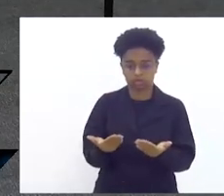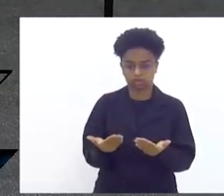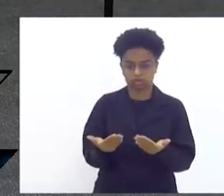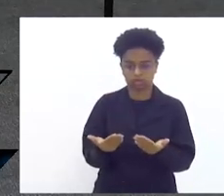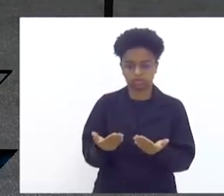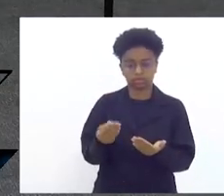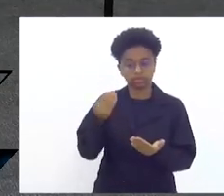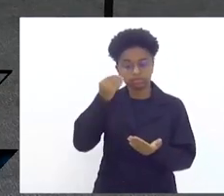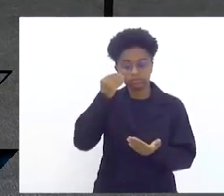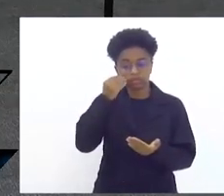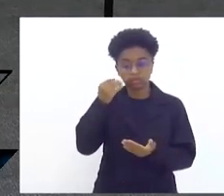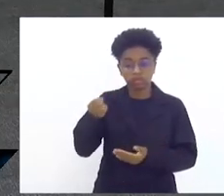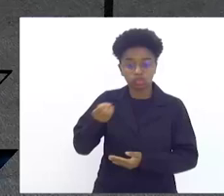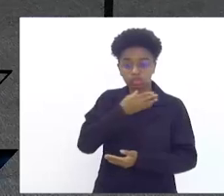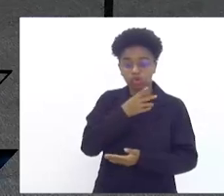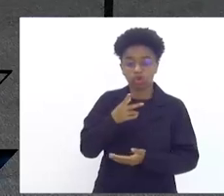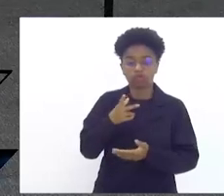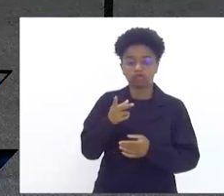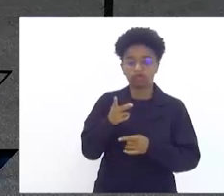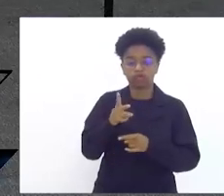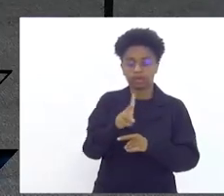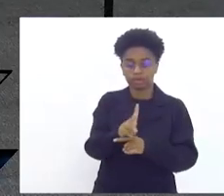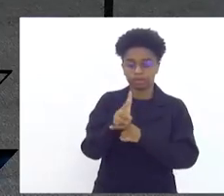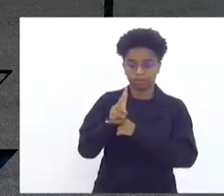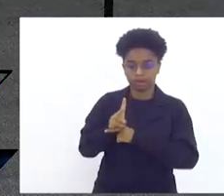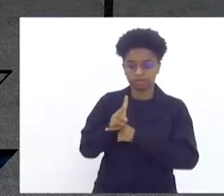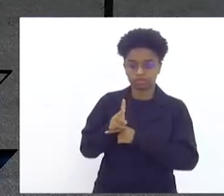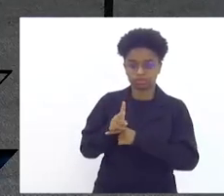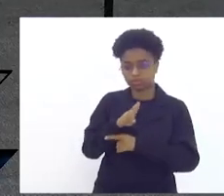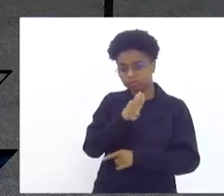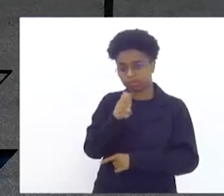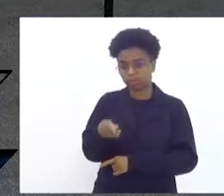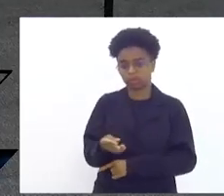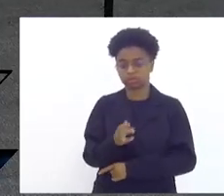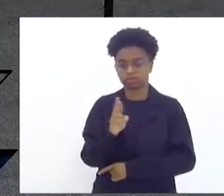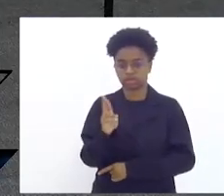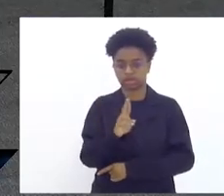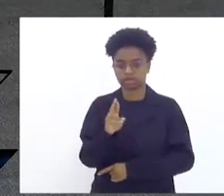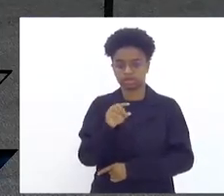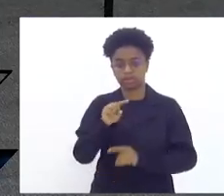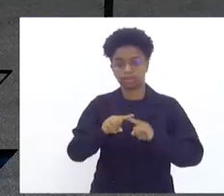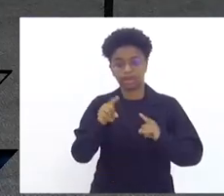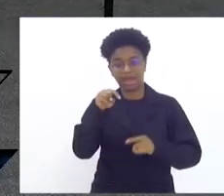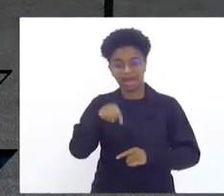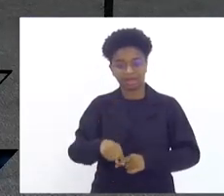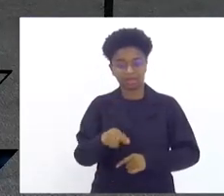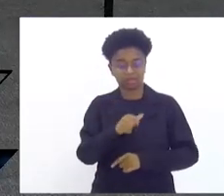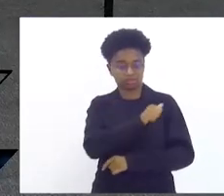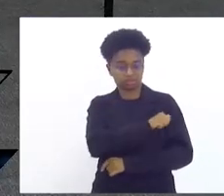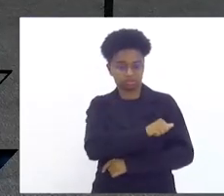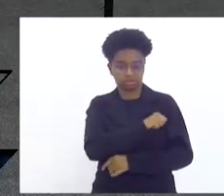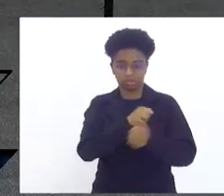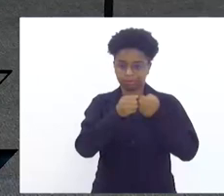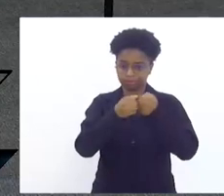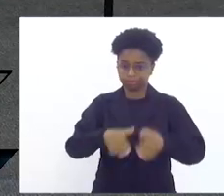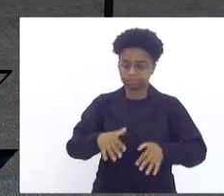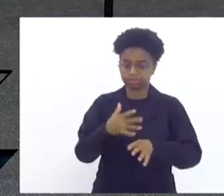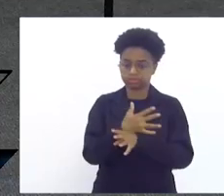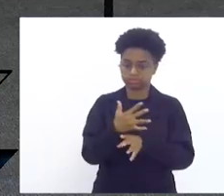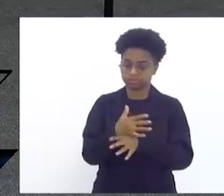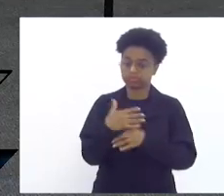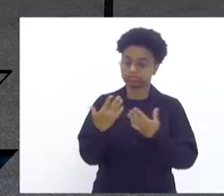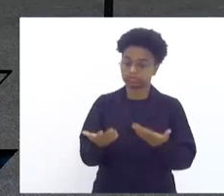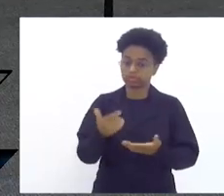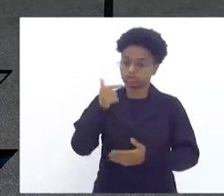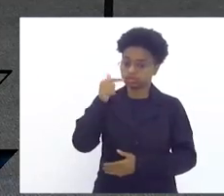contrair um novo empréstimo bilionário deixando a cidade do Rio de Janeiro em frangalhos E aí mais